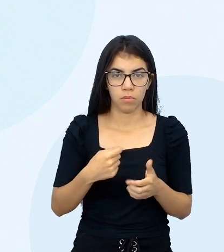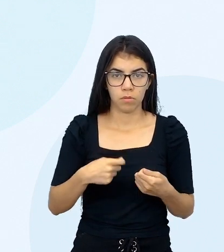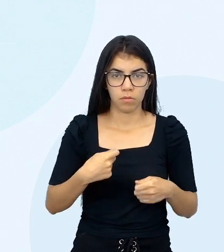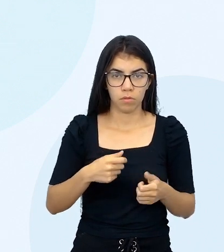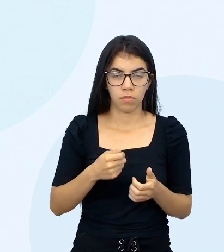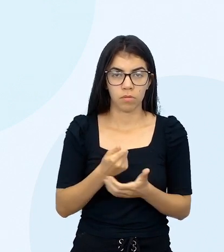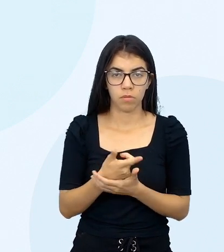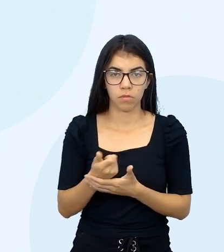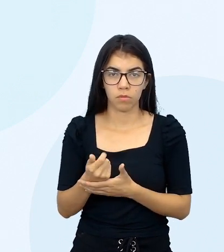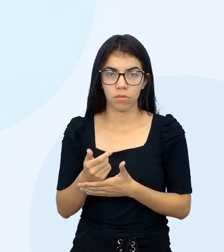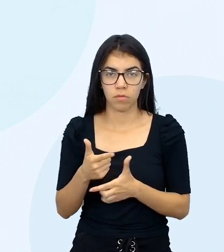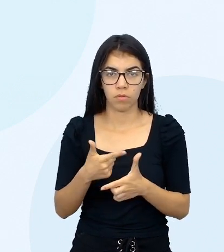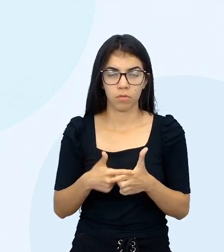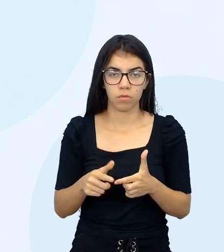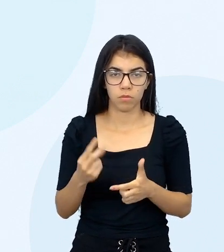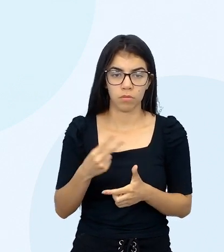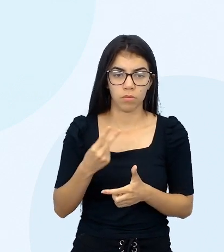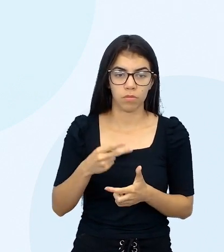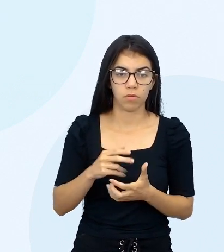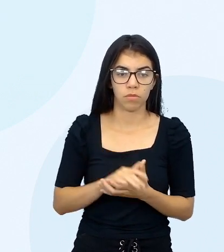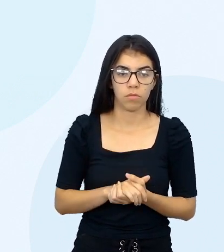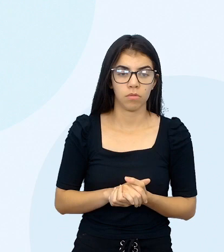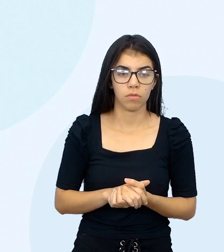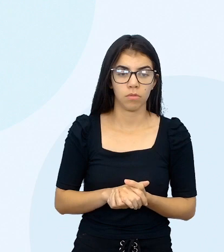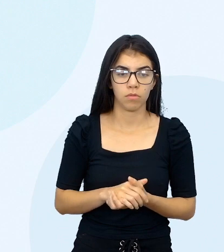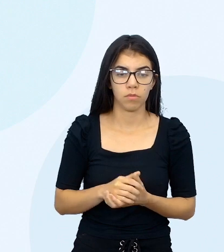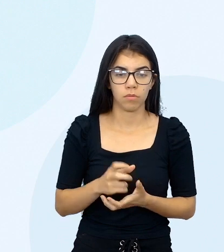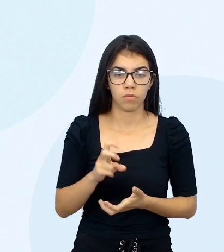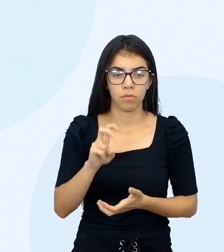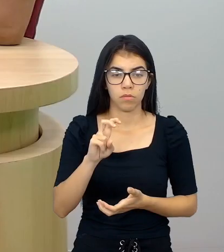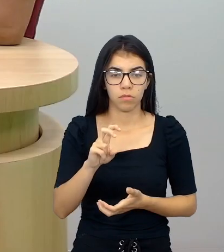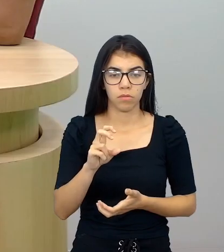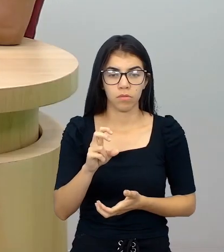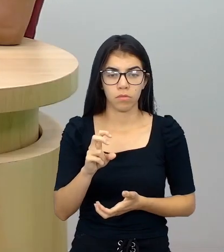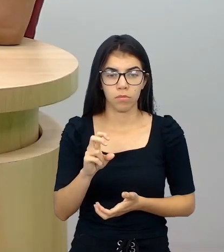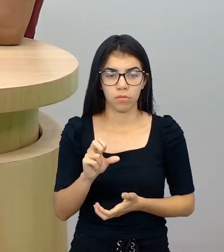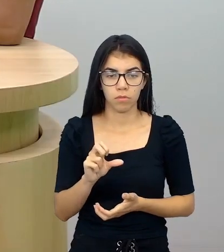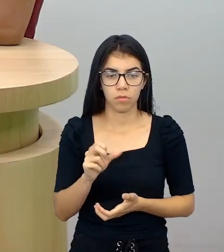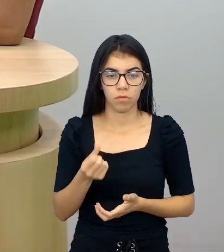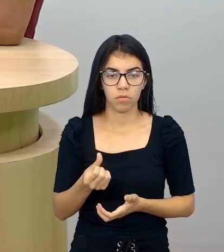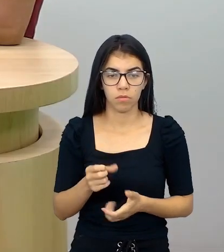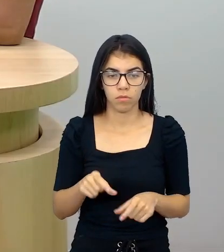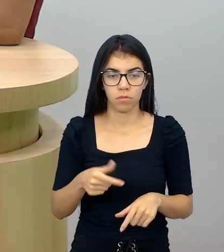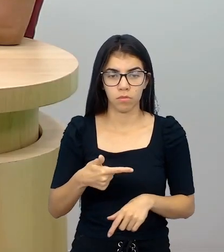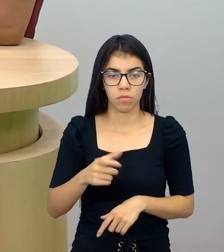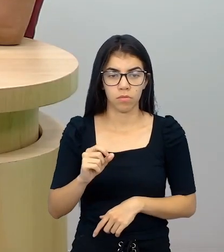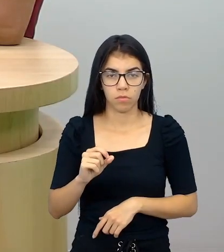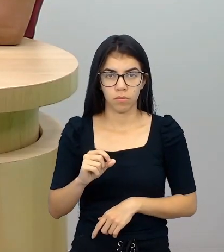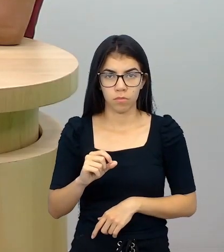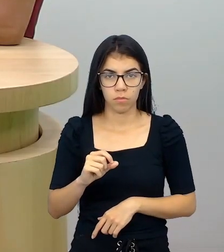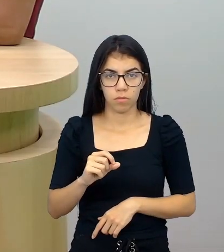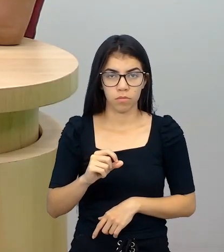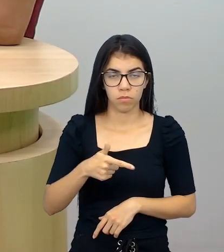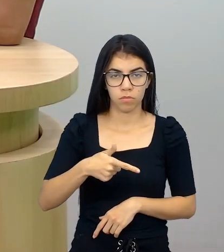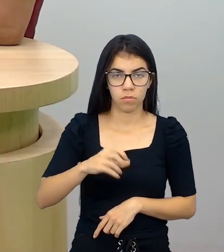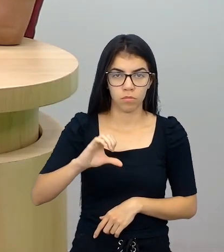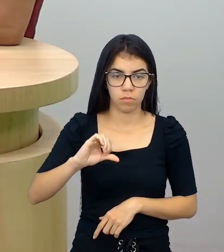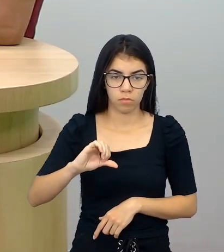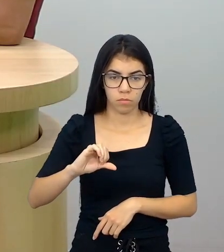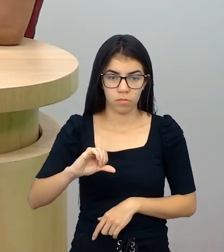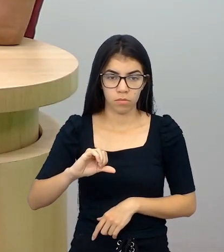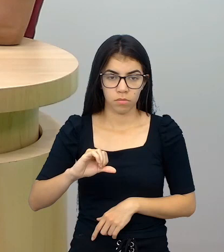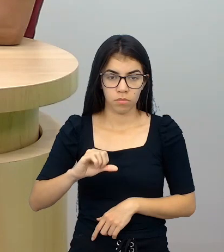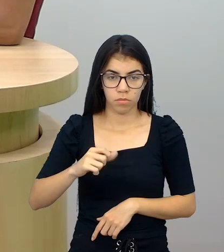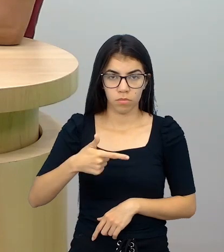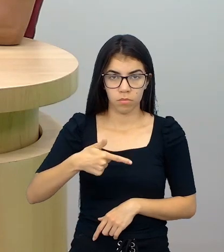Legal. 79, dá para usar a calculadora. Dá. Mas eu posso pensar em 79, eu posso pensar em 70 e 9 separado. Sim. Divido